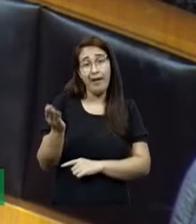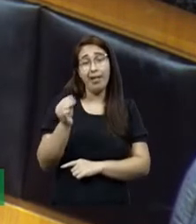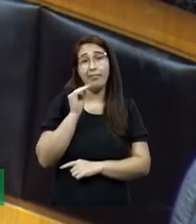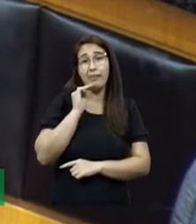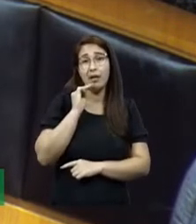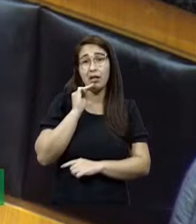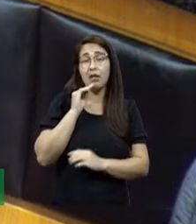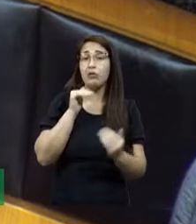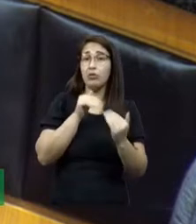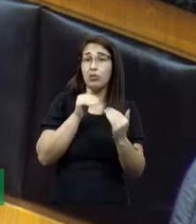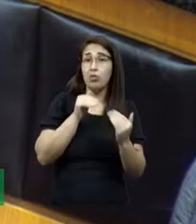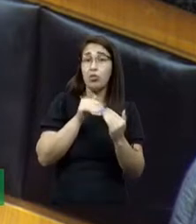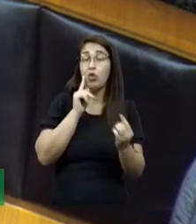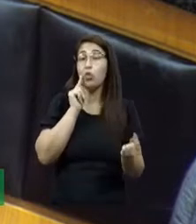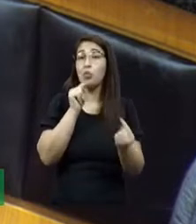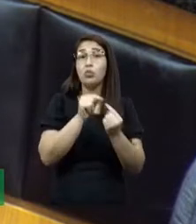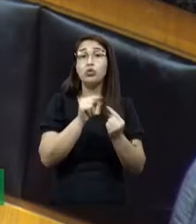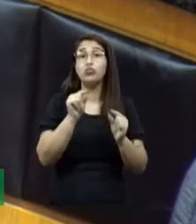o objetivo